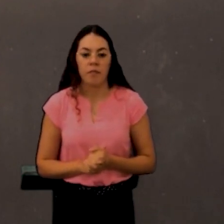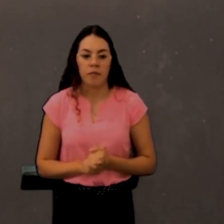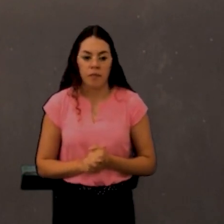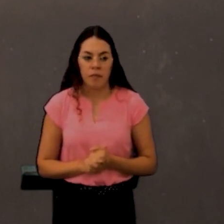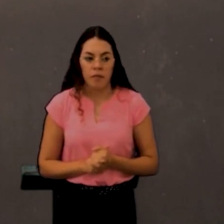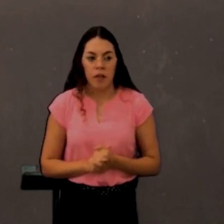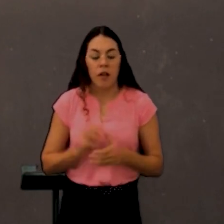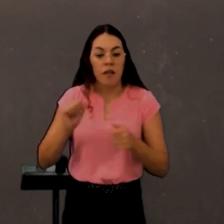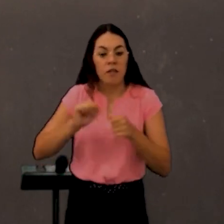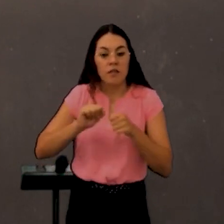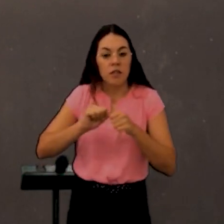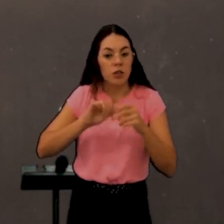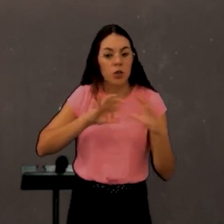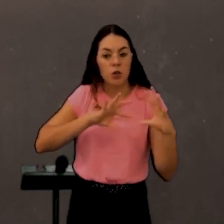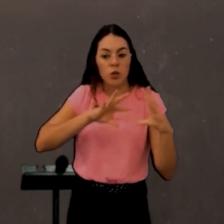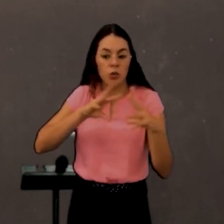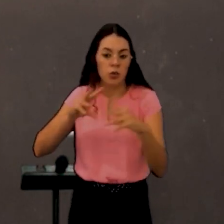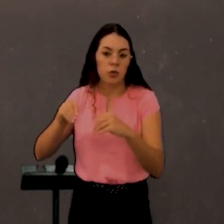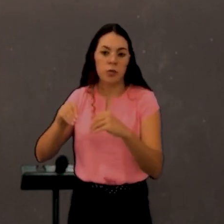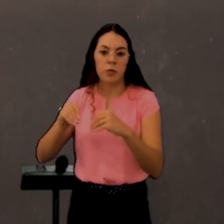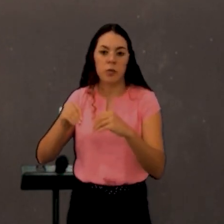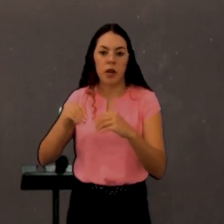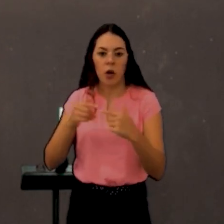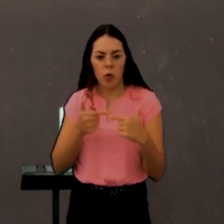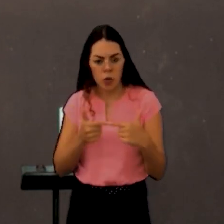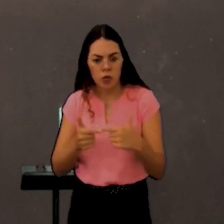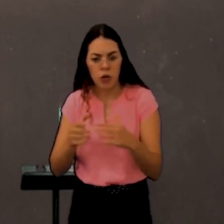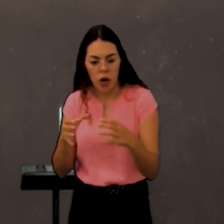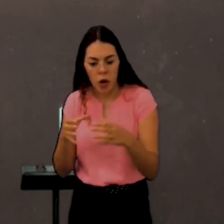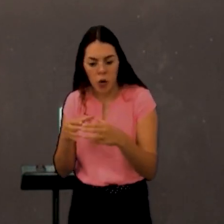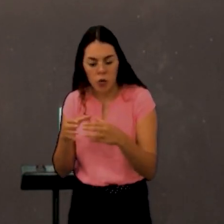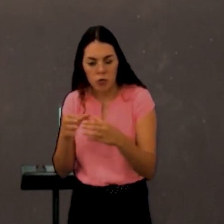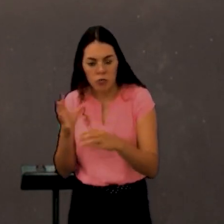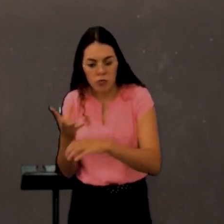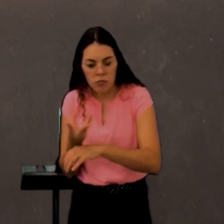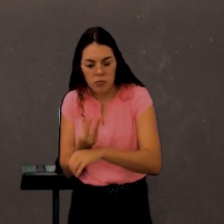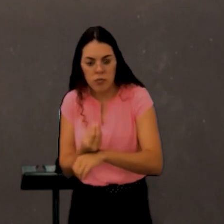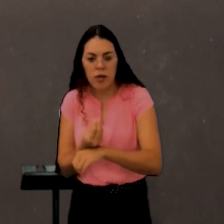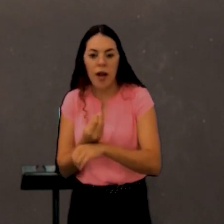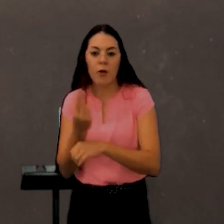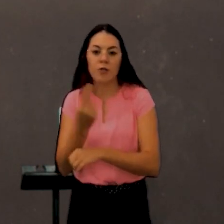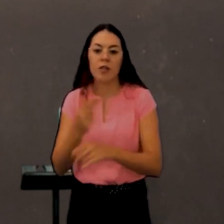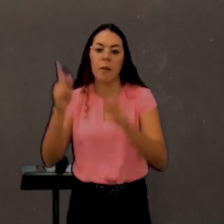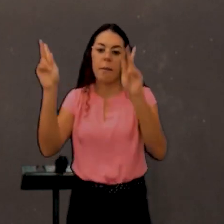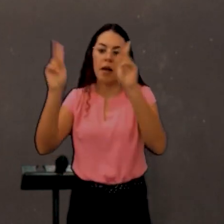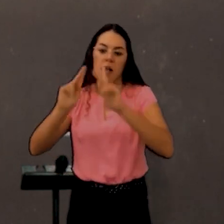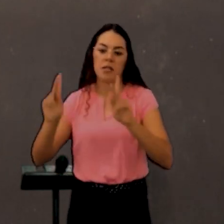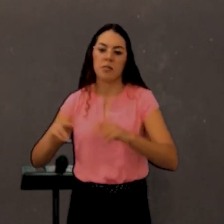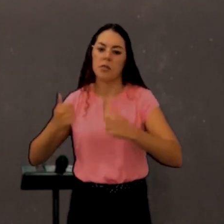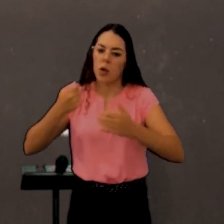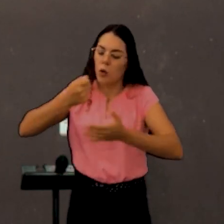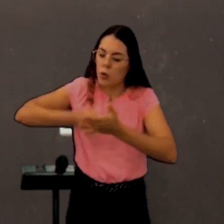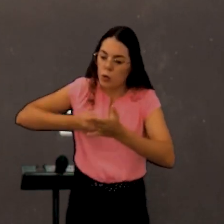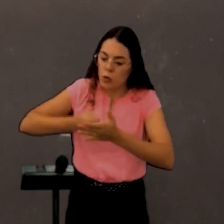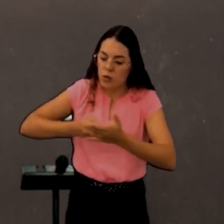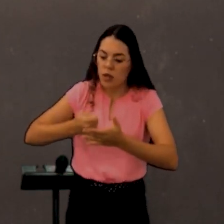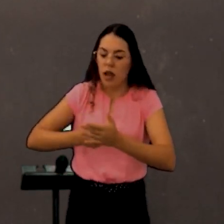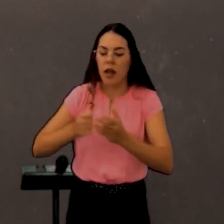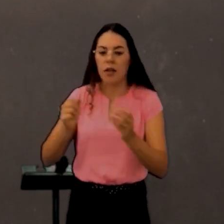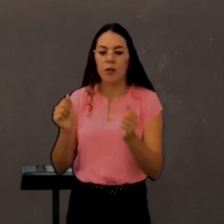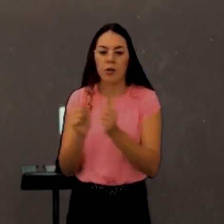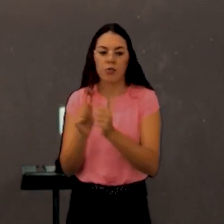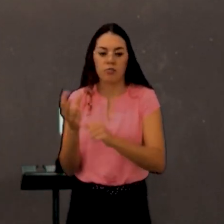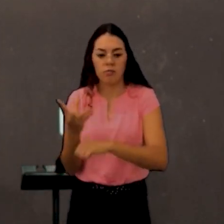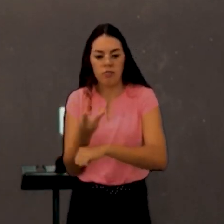fazendo tudo para preservar a unidade do Espírito no vínculo da paz. Nós devemos lutar por unidade.